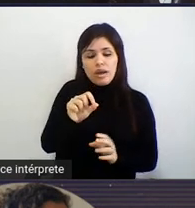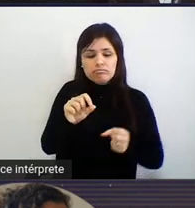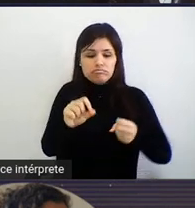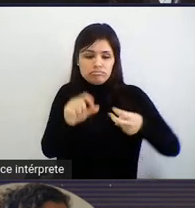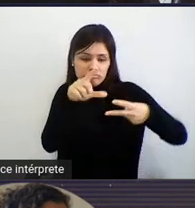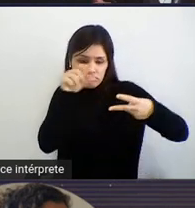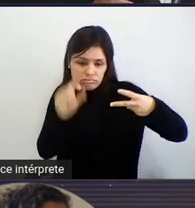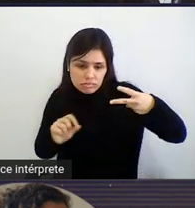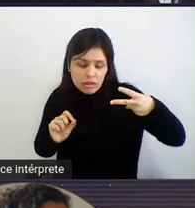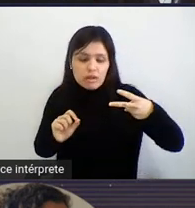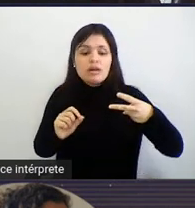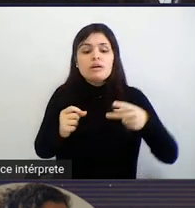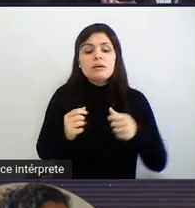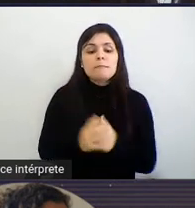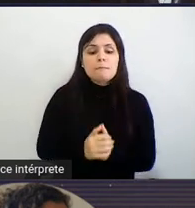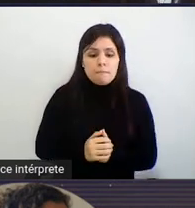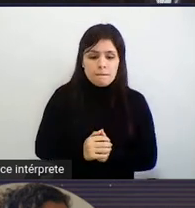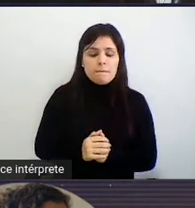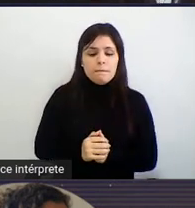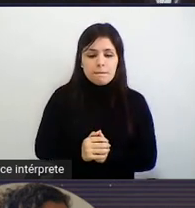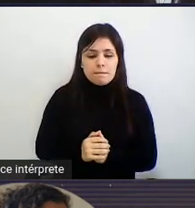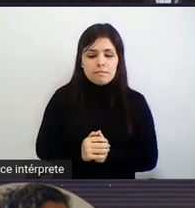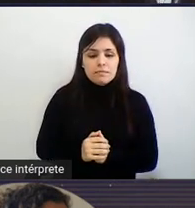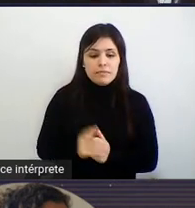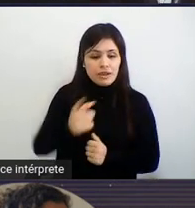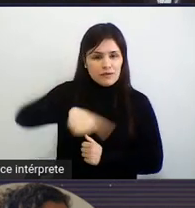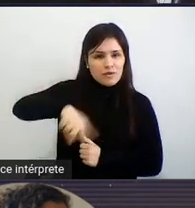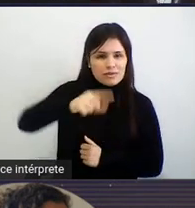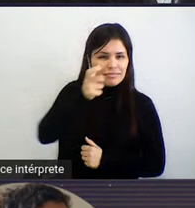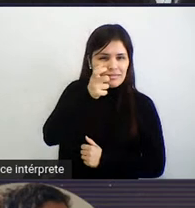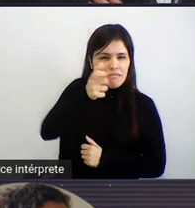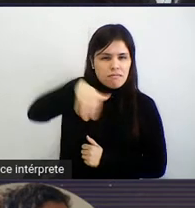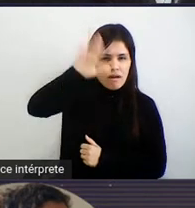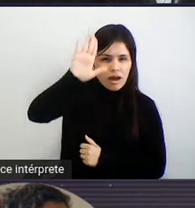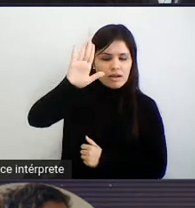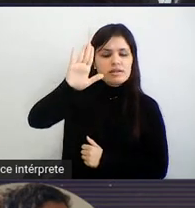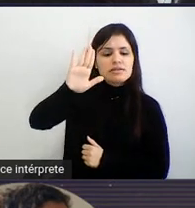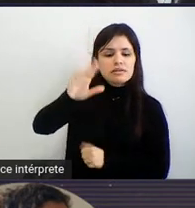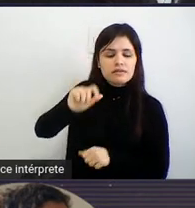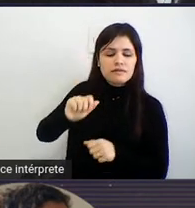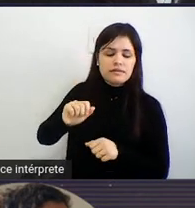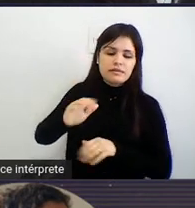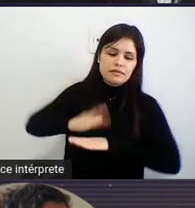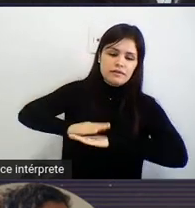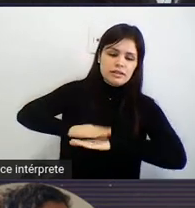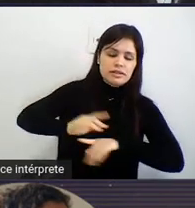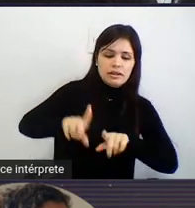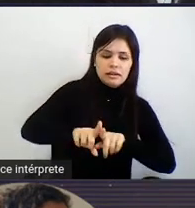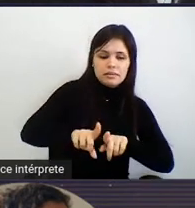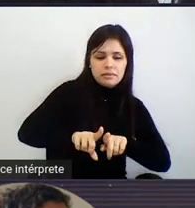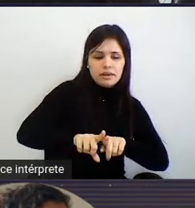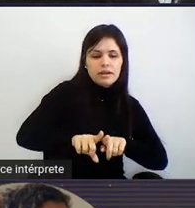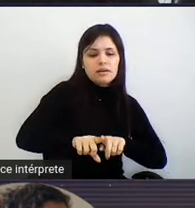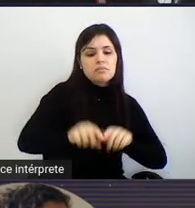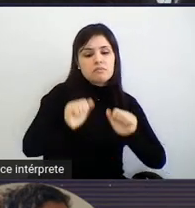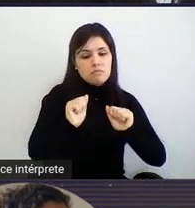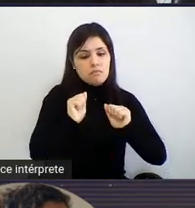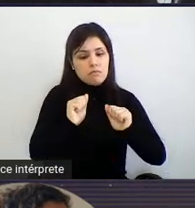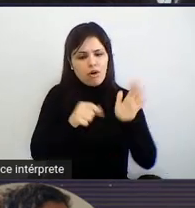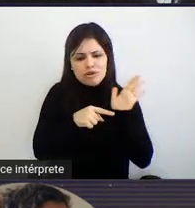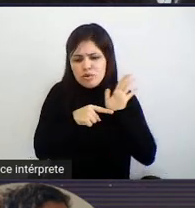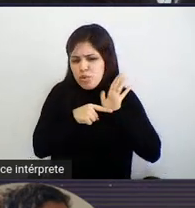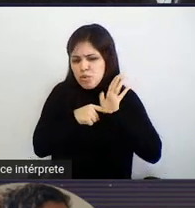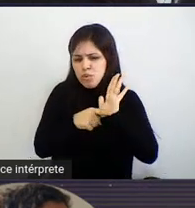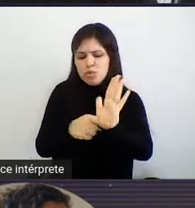que você se interessa e fazer pode também às vezes, ser fundamental para iniciar